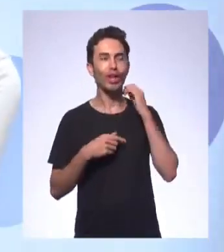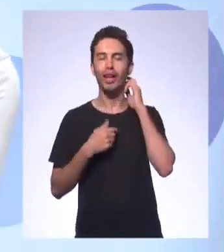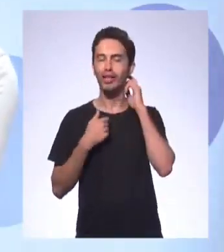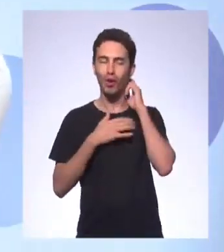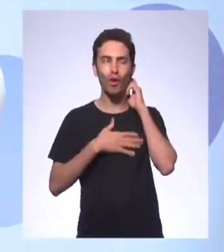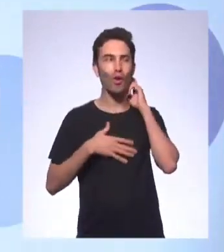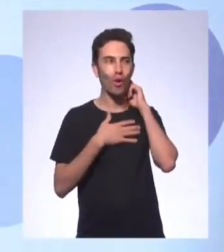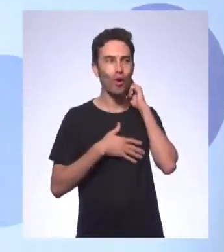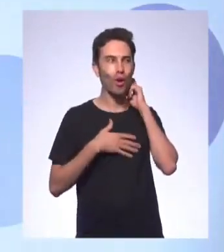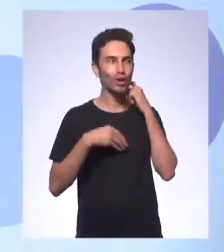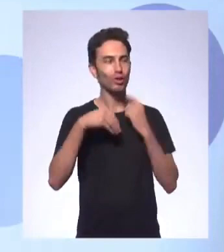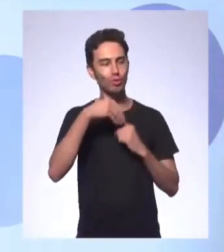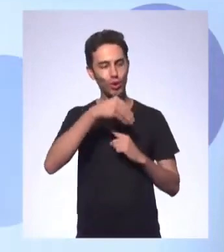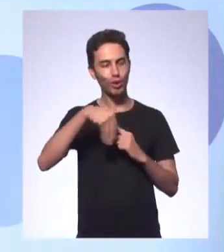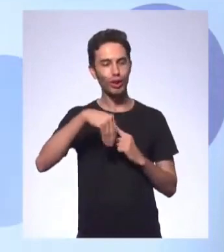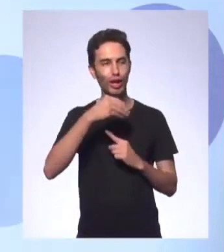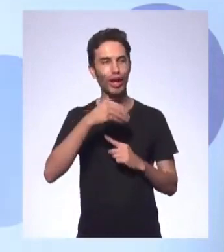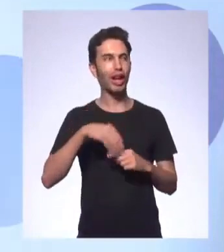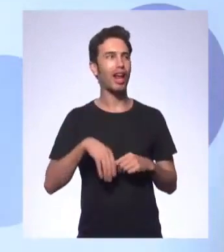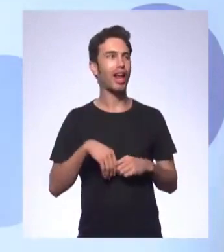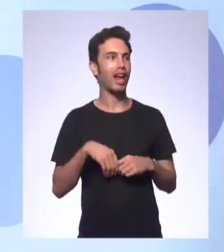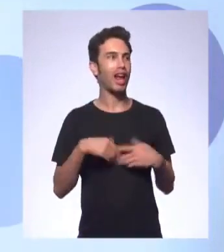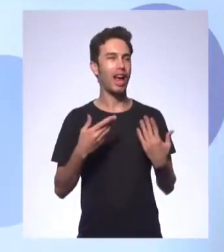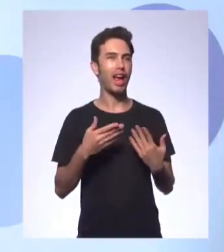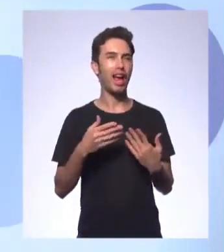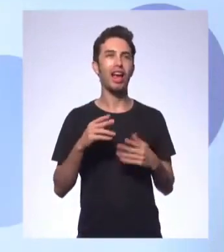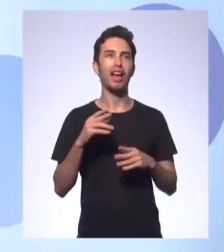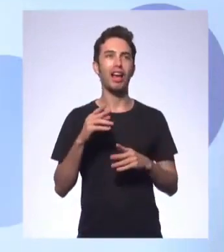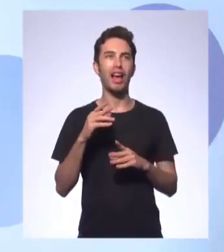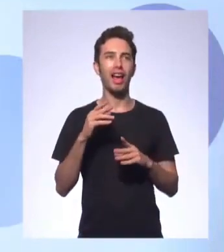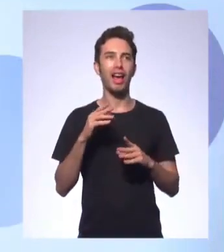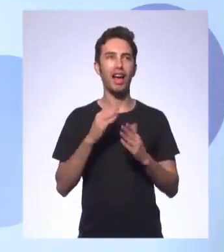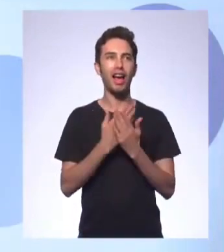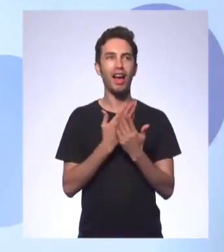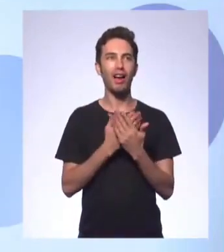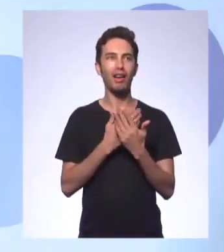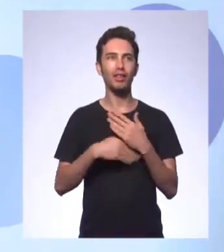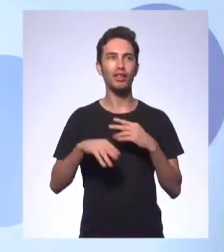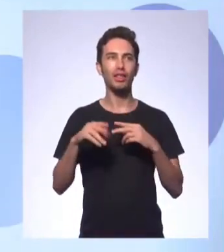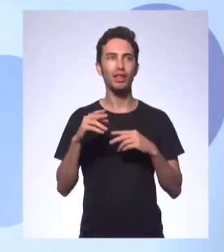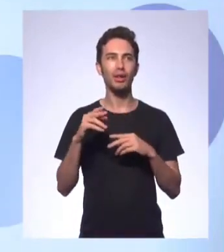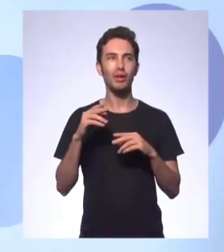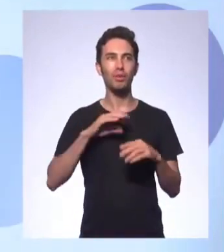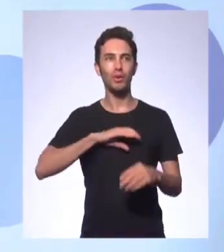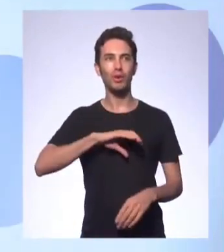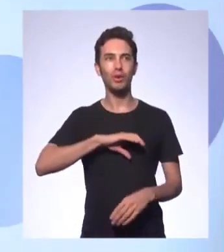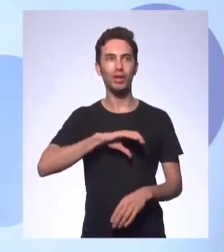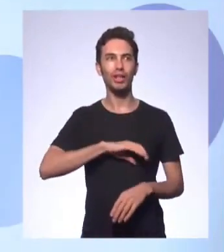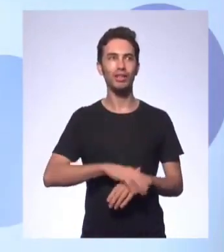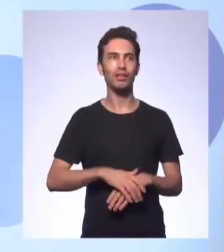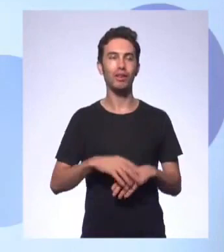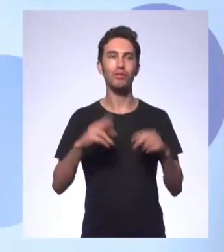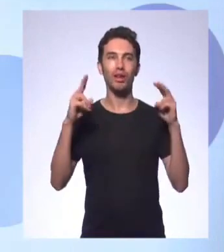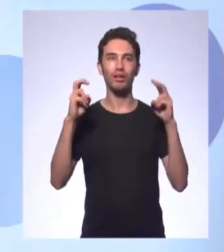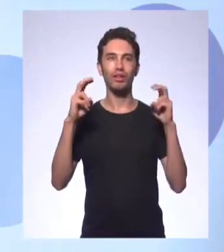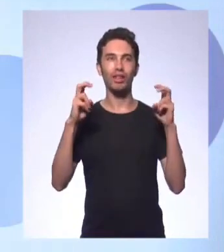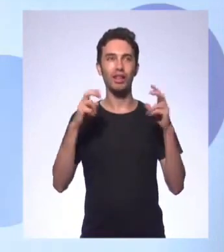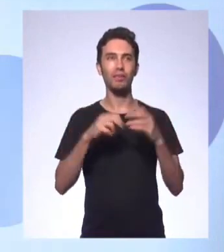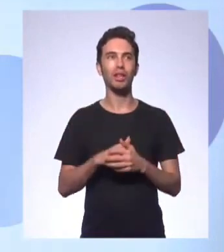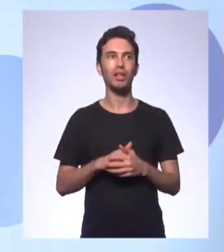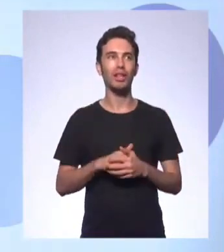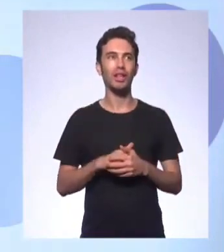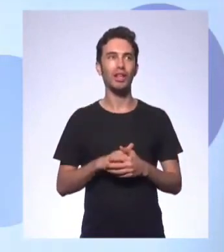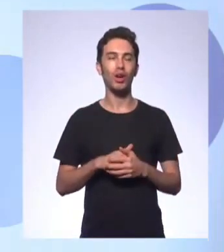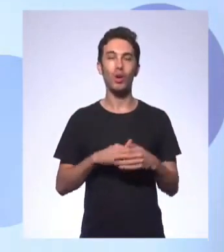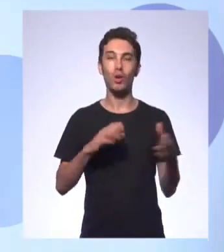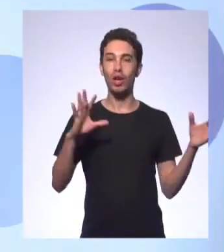as aulas de língua portuguesa. Vamos ao tema da nossa aula, então. O tema é Conectando Ideias. Então,